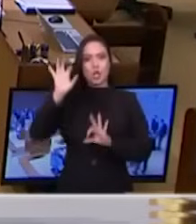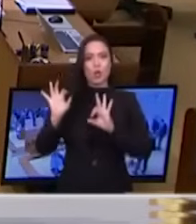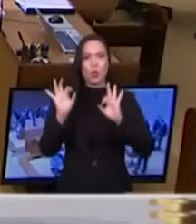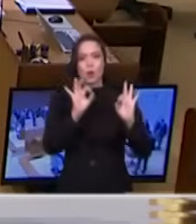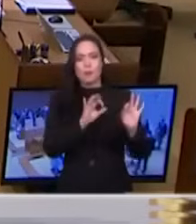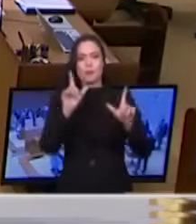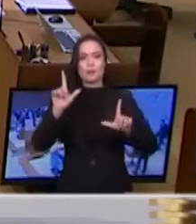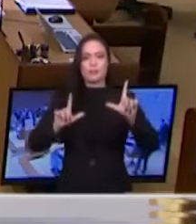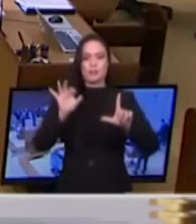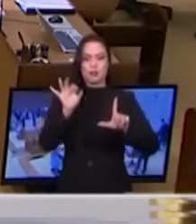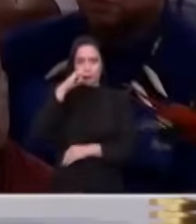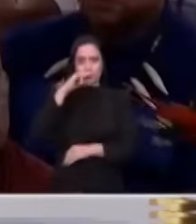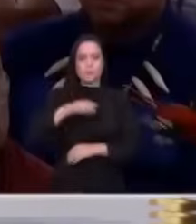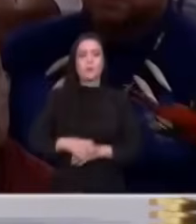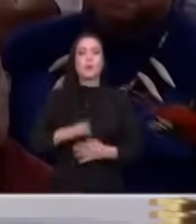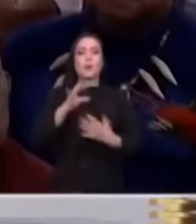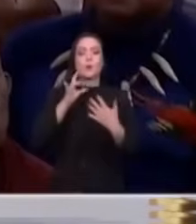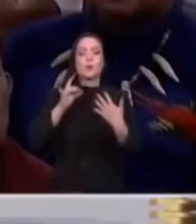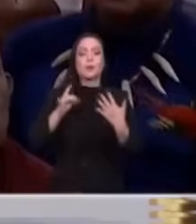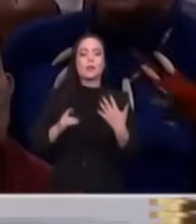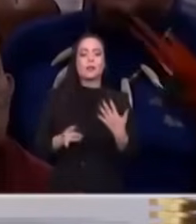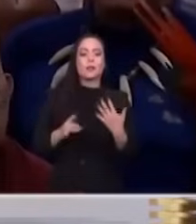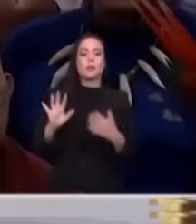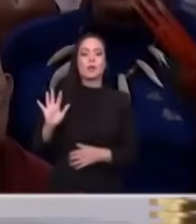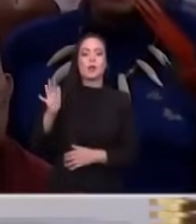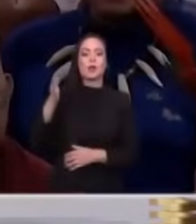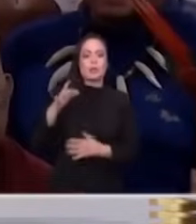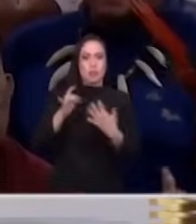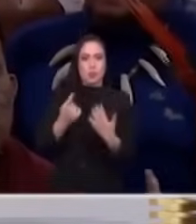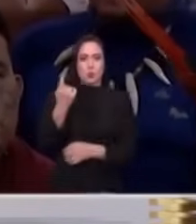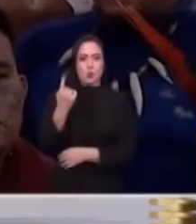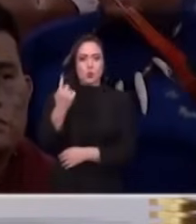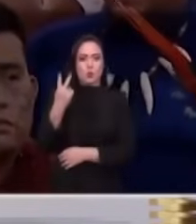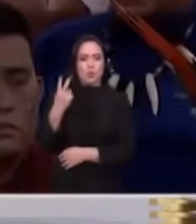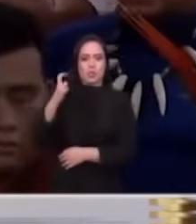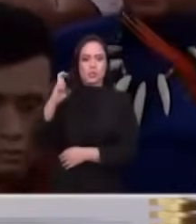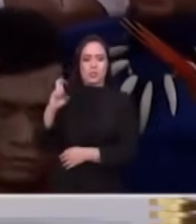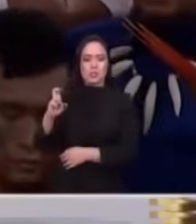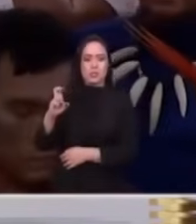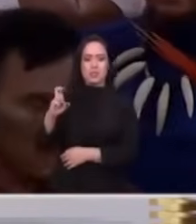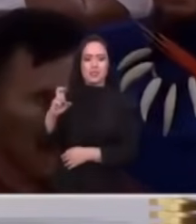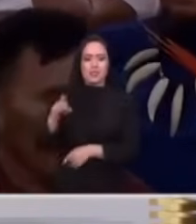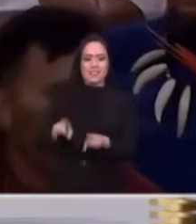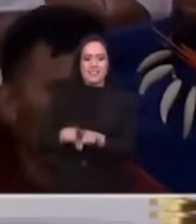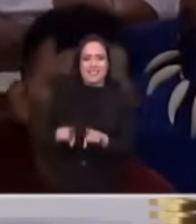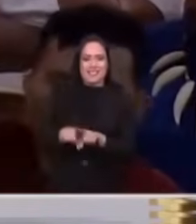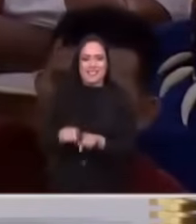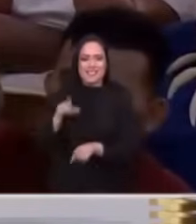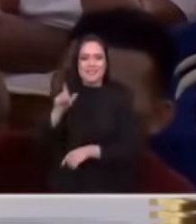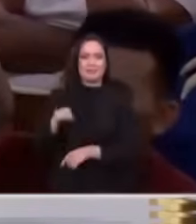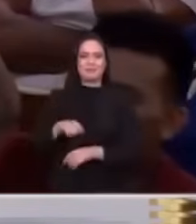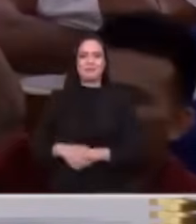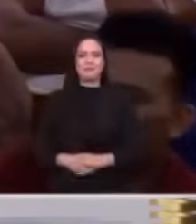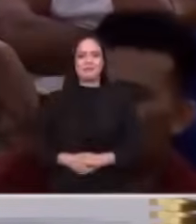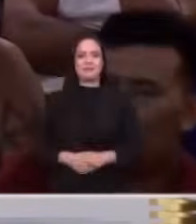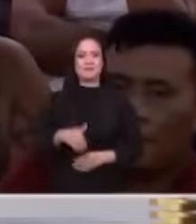marco temporal revelam apenas discordâncias políticas entre a presidência da República e o Congresso Nacional, e que, de acordo com a